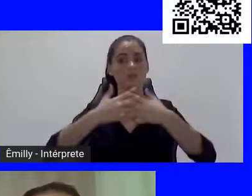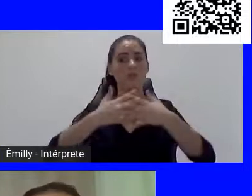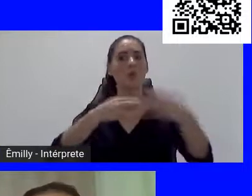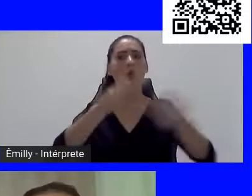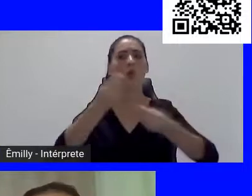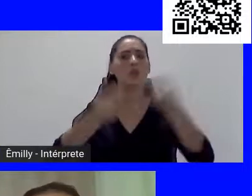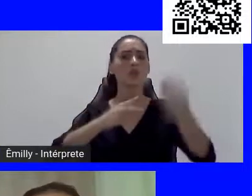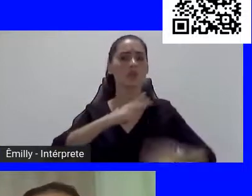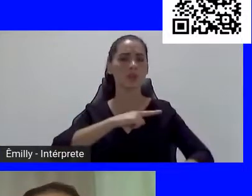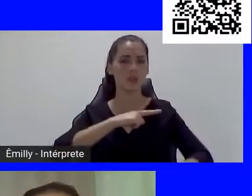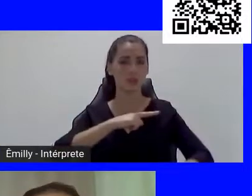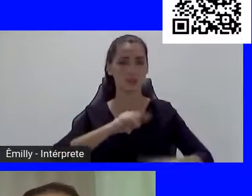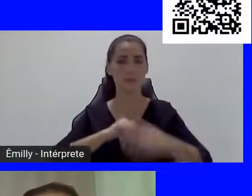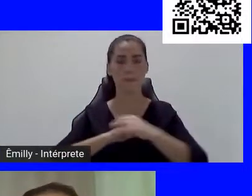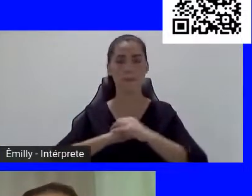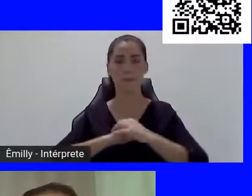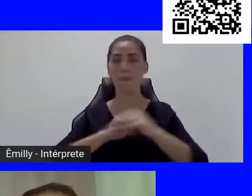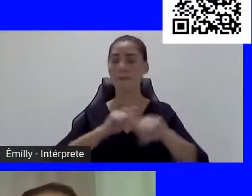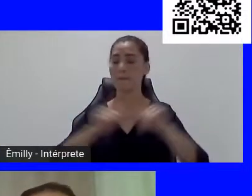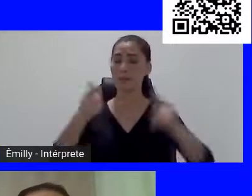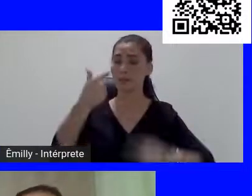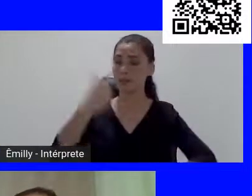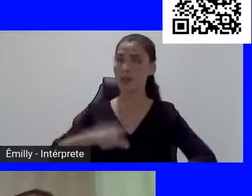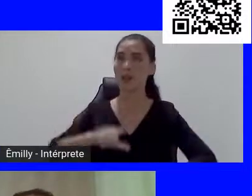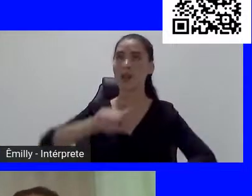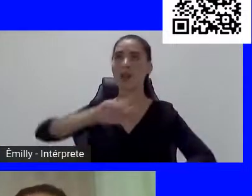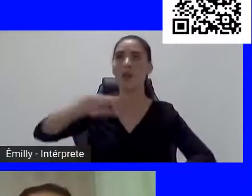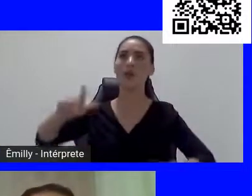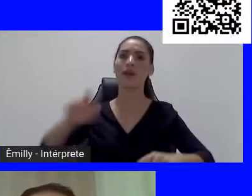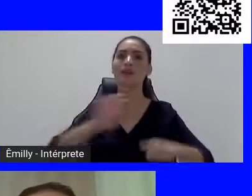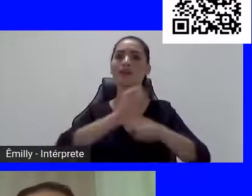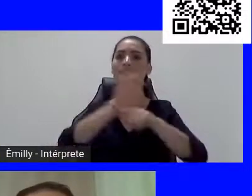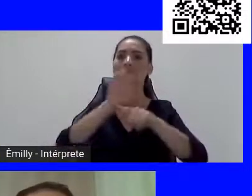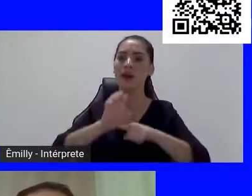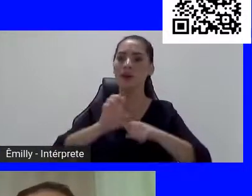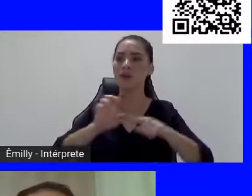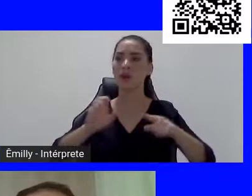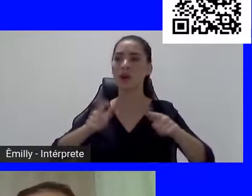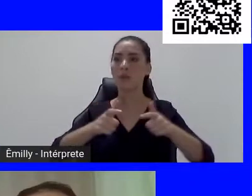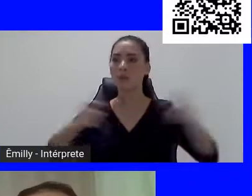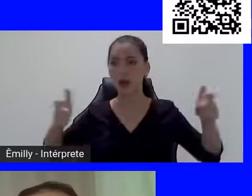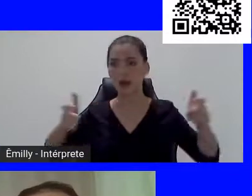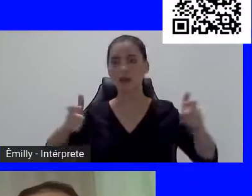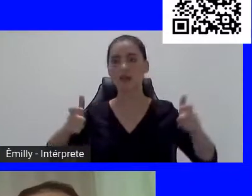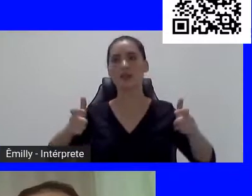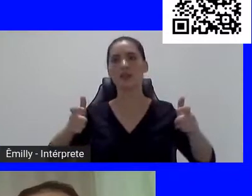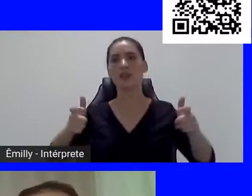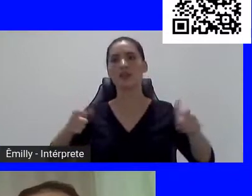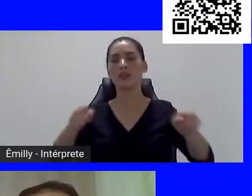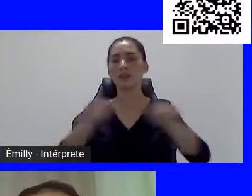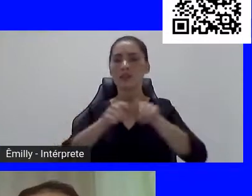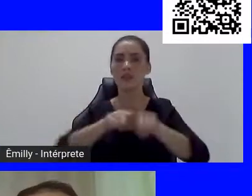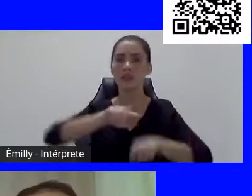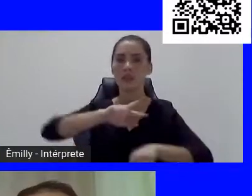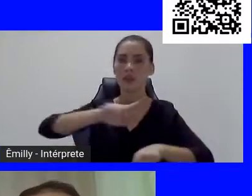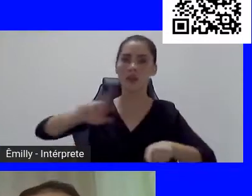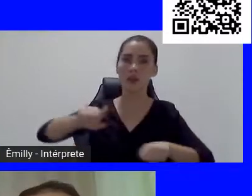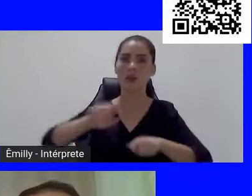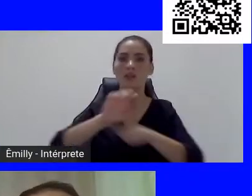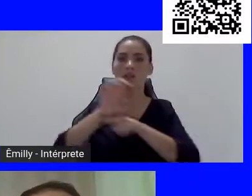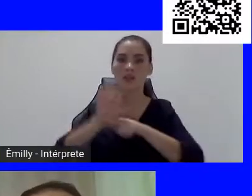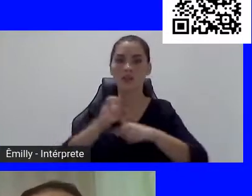mas eu repito, não é uma questão de Estado máximo, ou Estado mínimo, ou Estado necessário. Antes de chegarmos a essas discussões, nós temos uma série